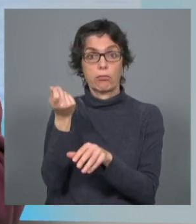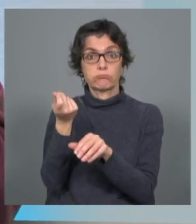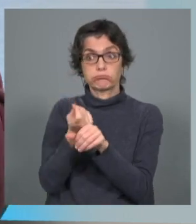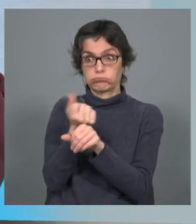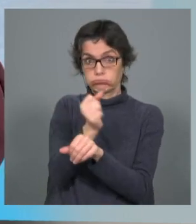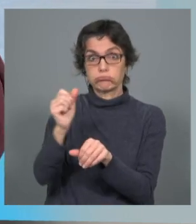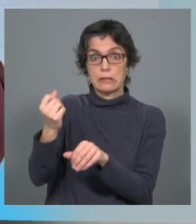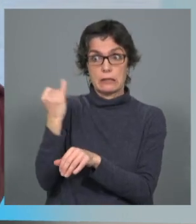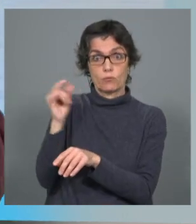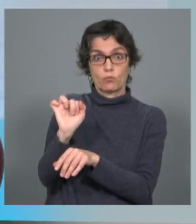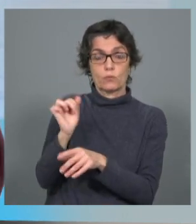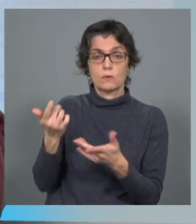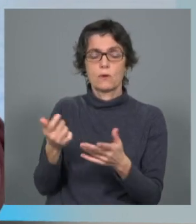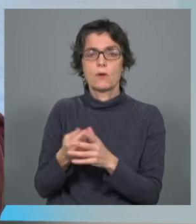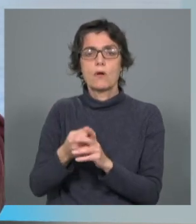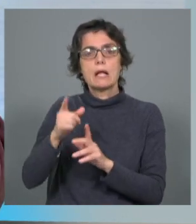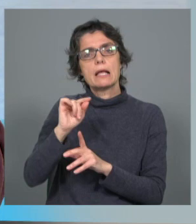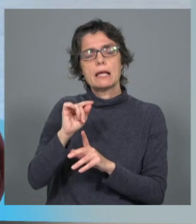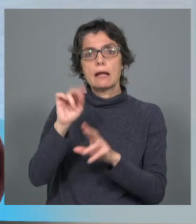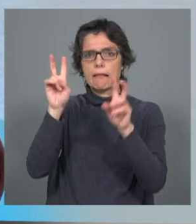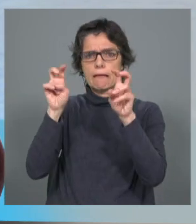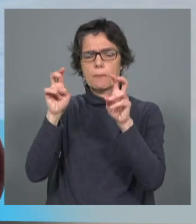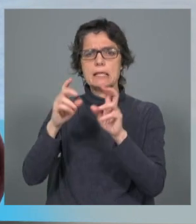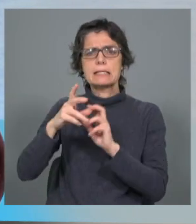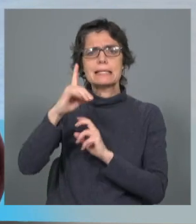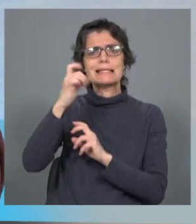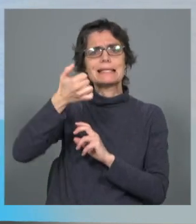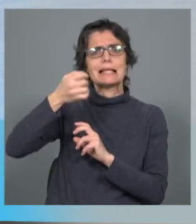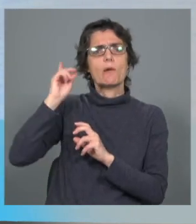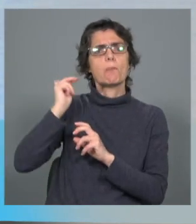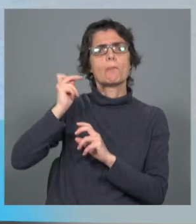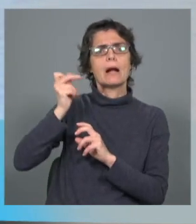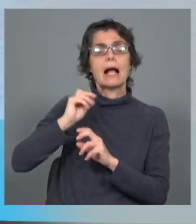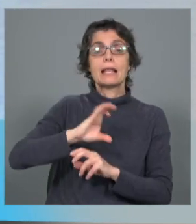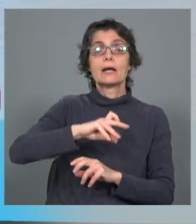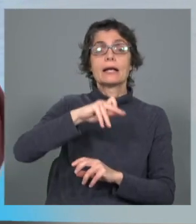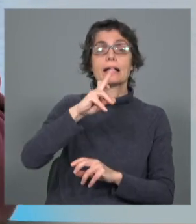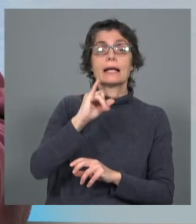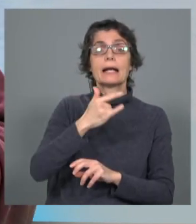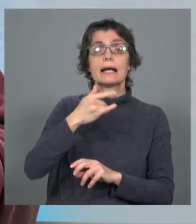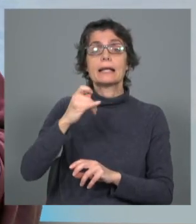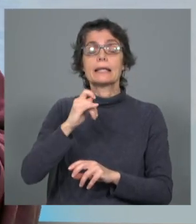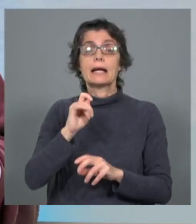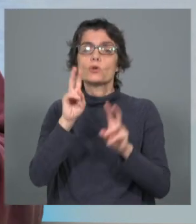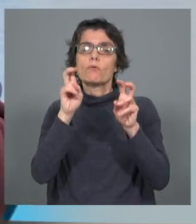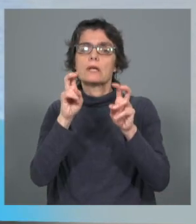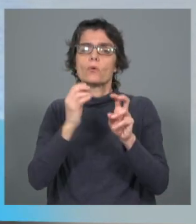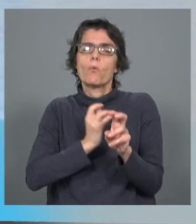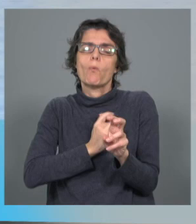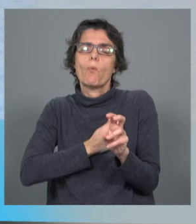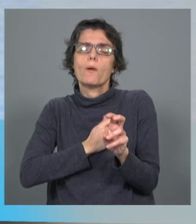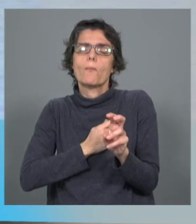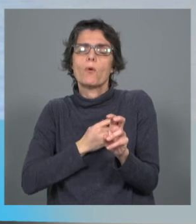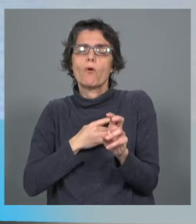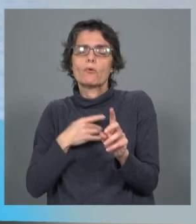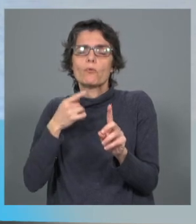desta instituição e que tem por tema 65 anos Caritas, o amor que transforma. O que é que eu associava à